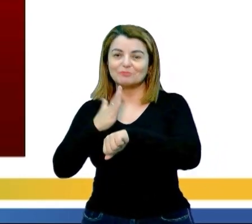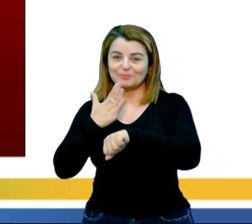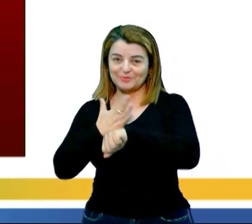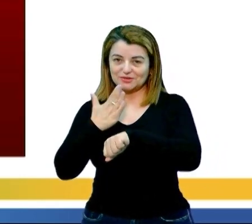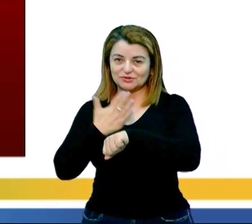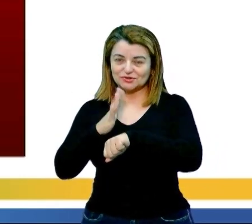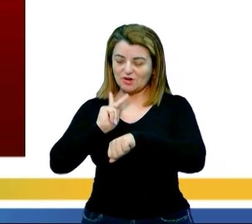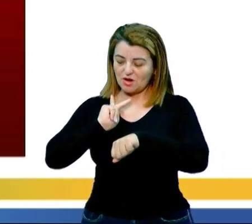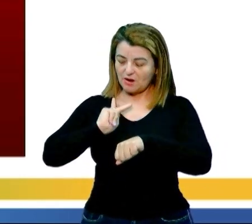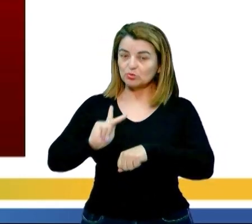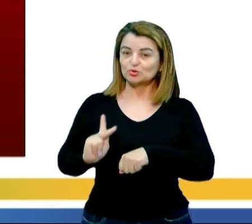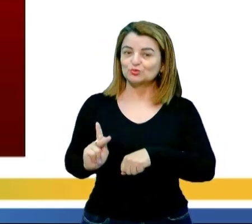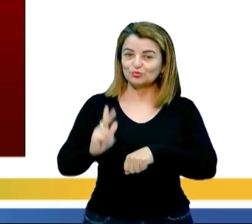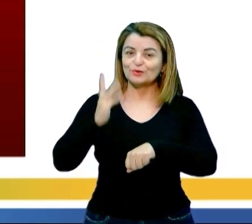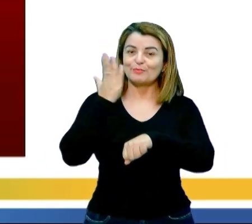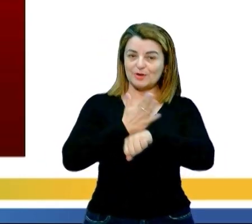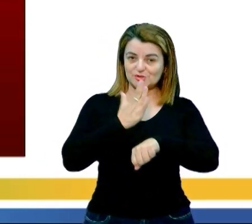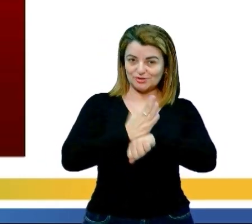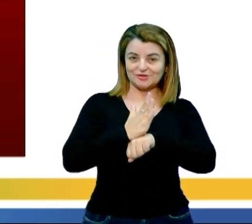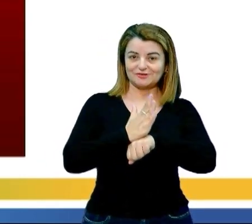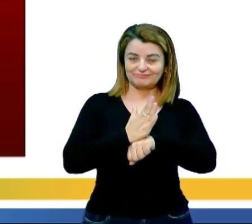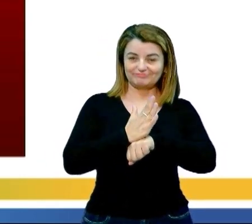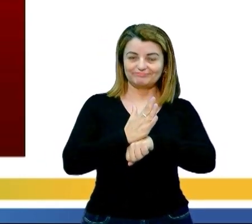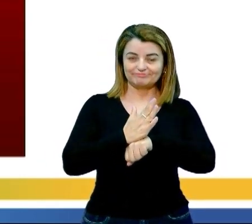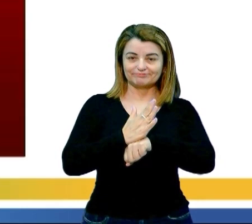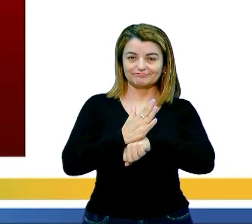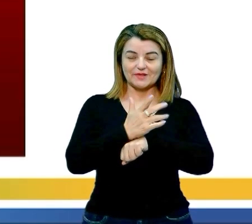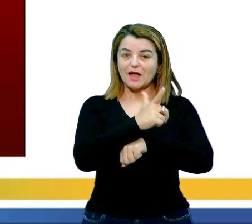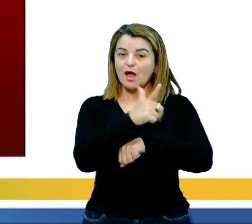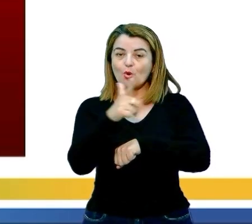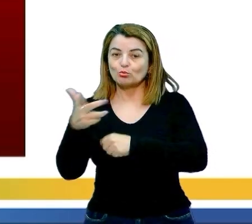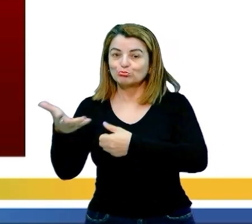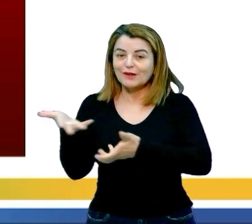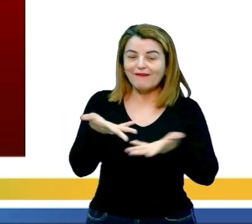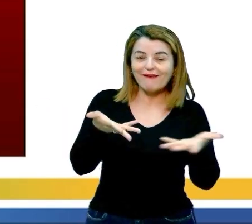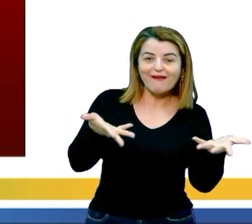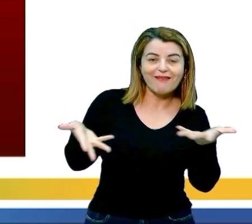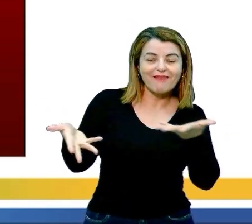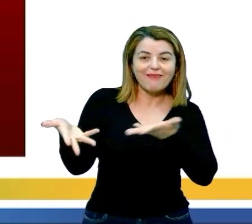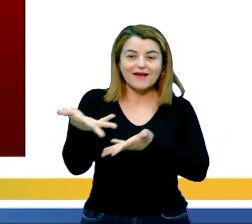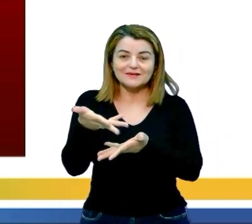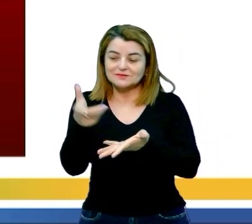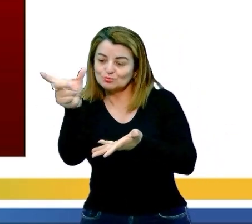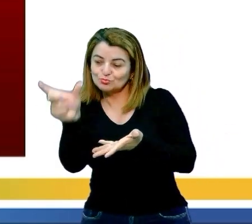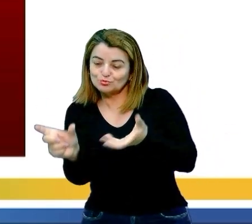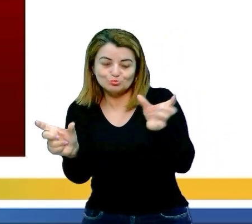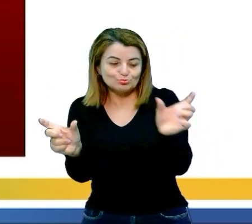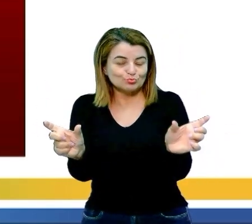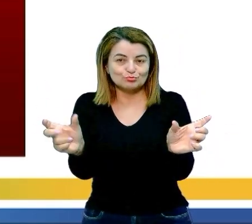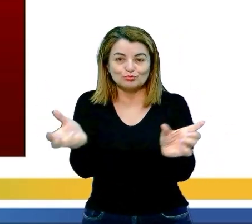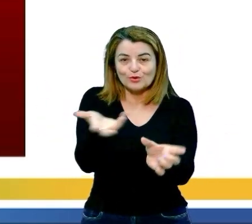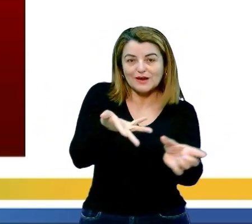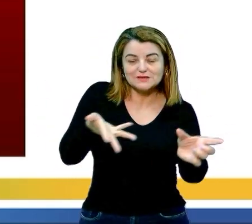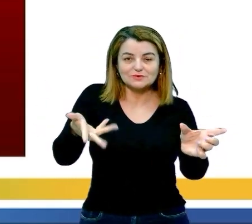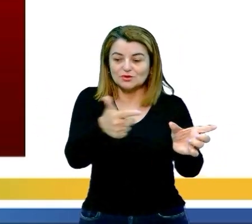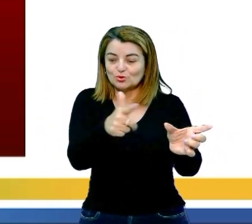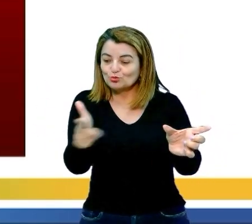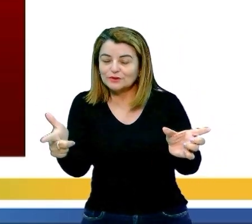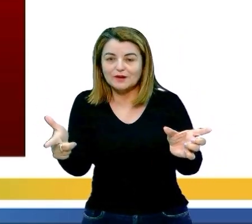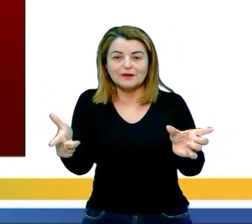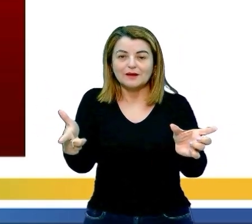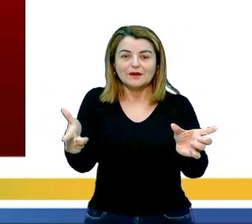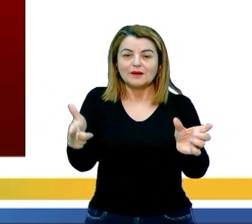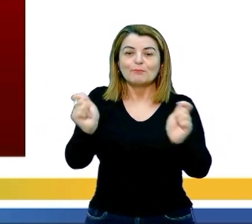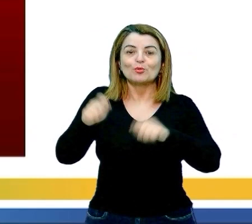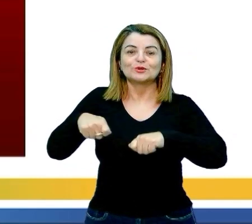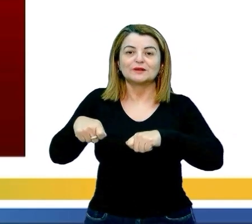se exerce, que se coloca em prática. Não existe relação entre indivíduos sem poder. Então, um é pai,